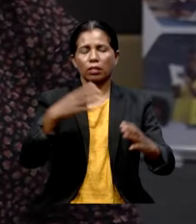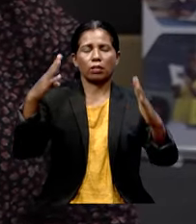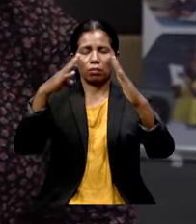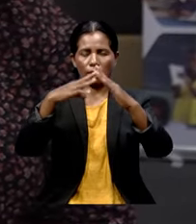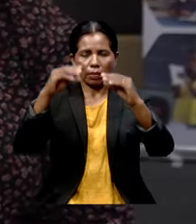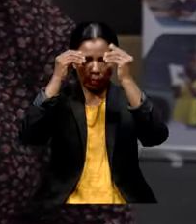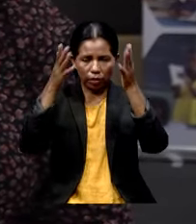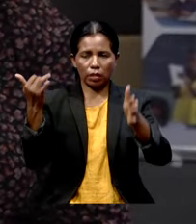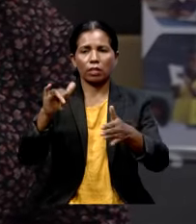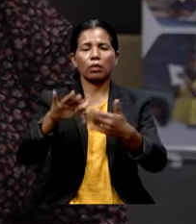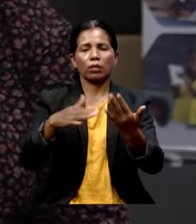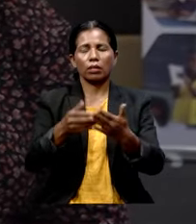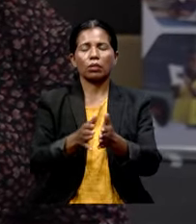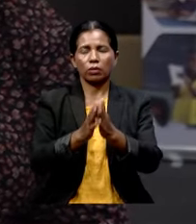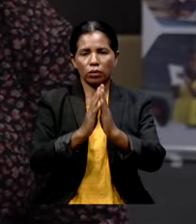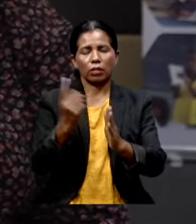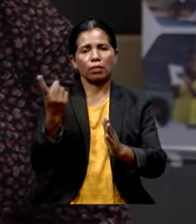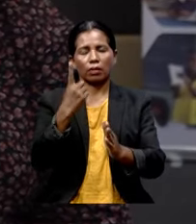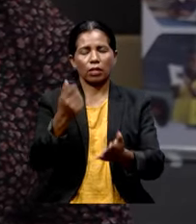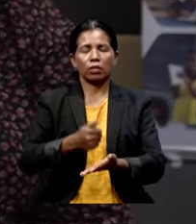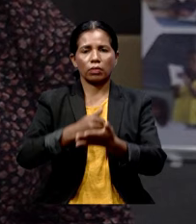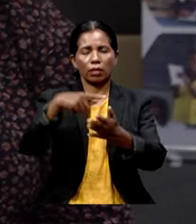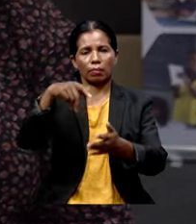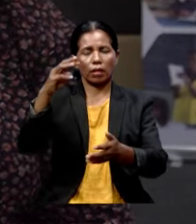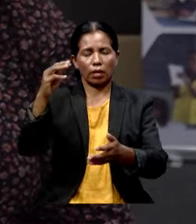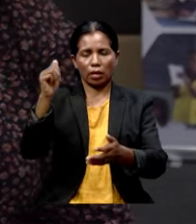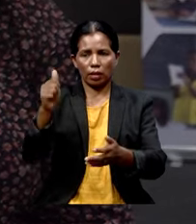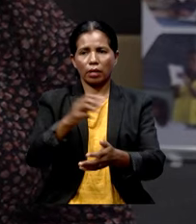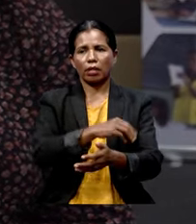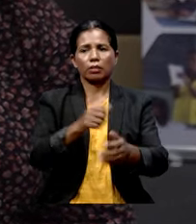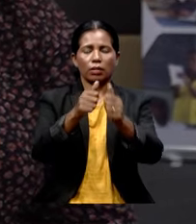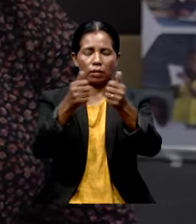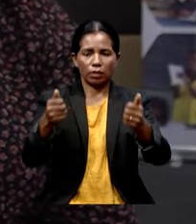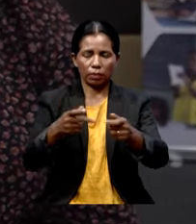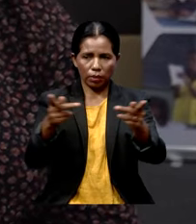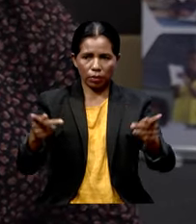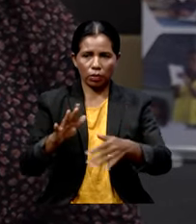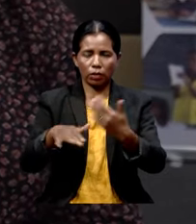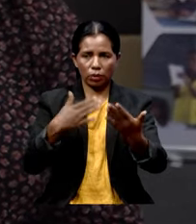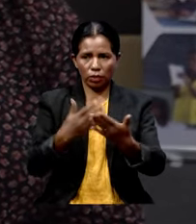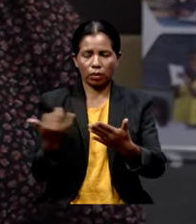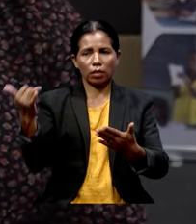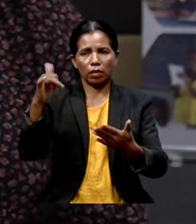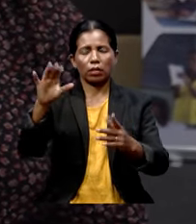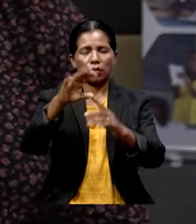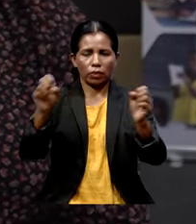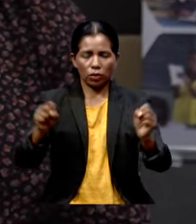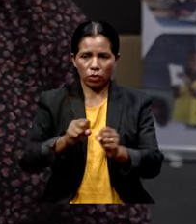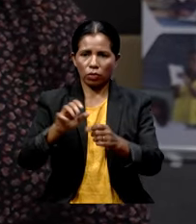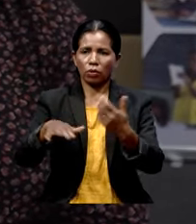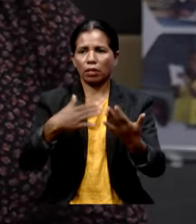professores então ita husu na fatin apoio husi pam husu ba ya administrador posto administrativo sira no nemos chefe suku sira